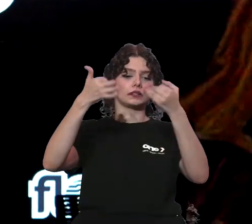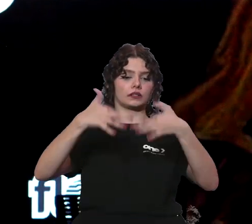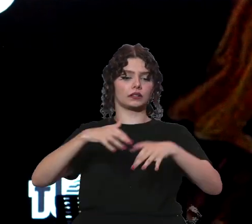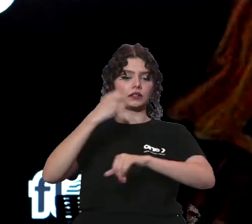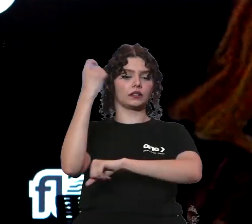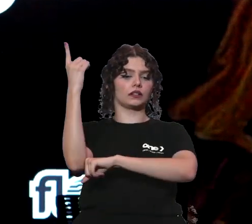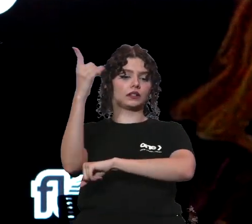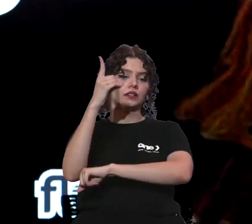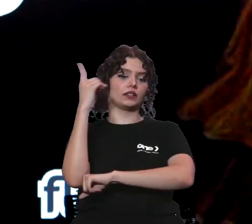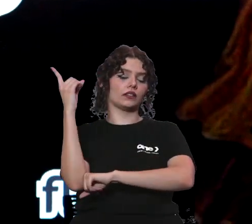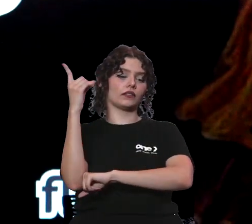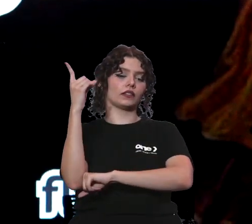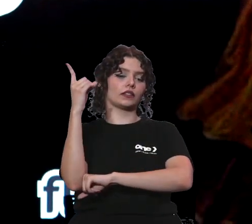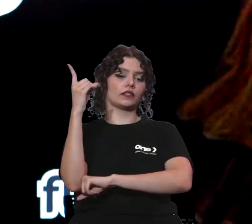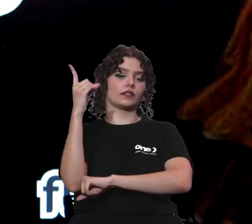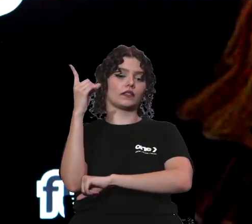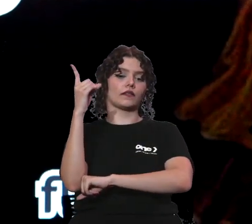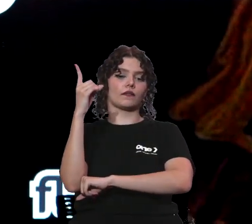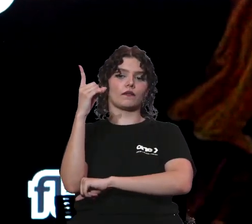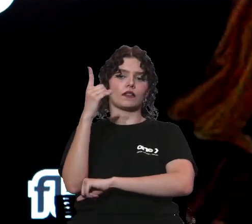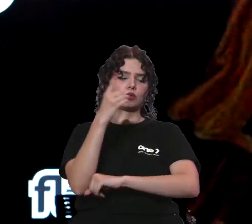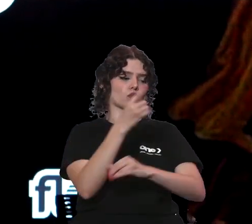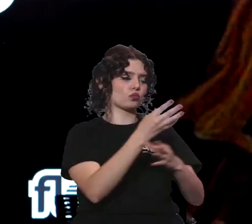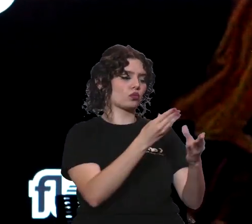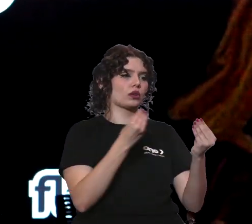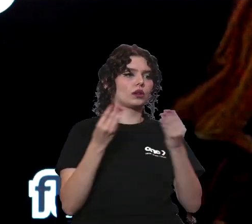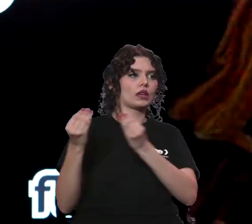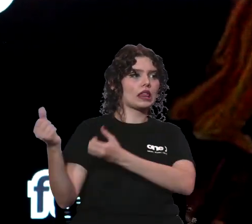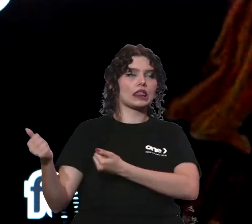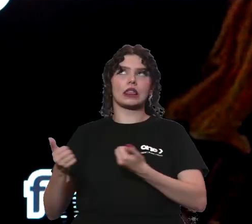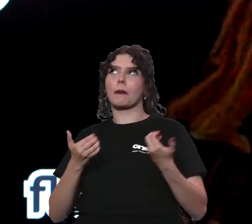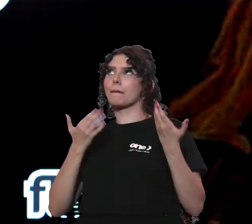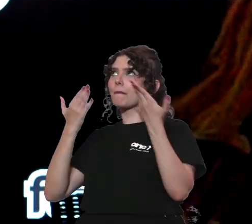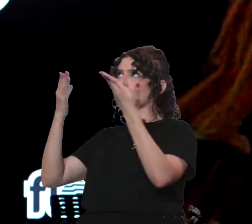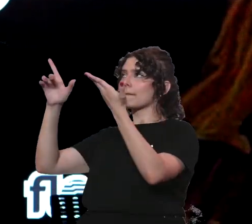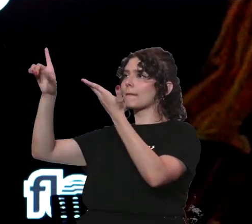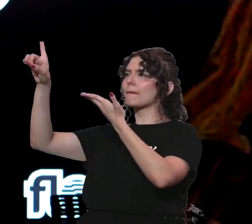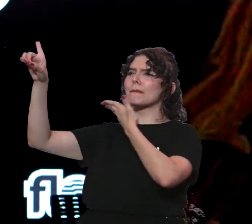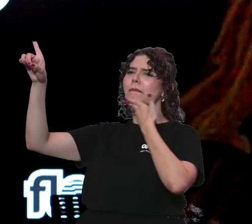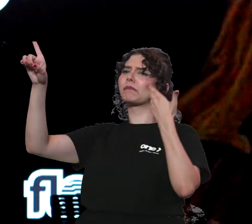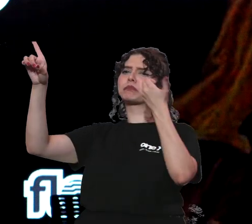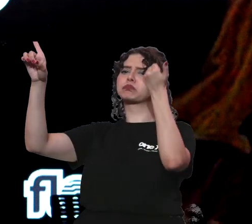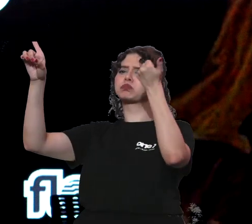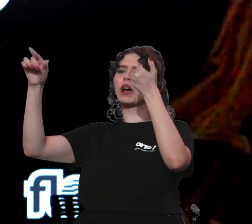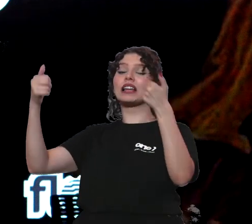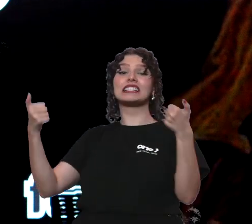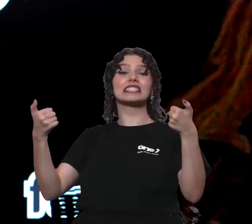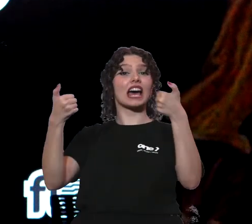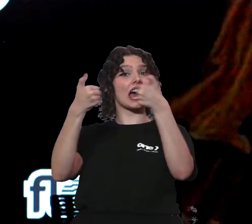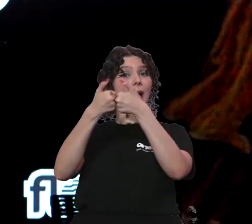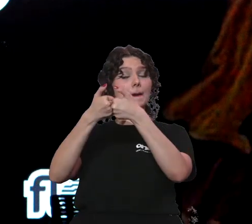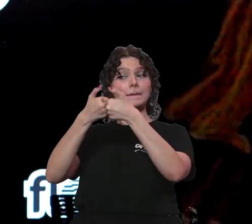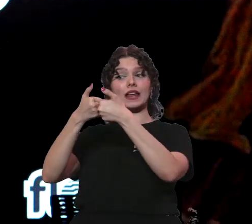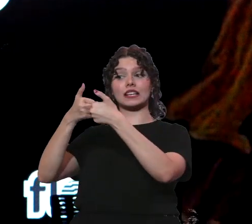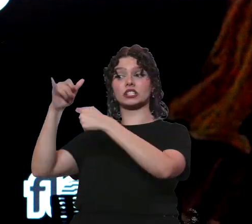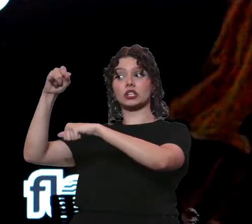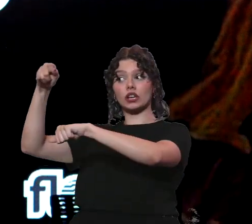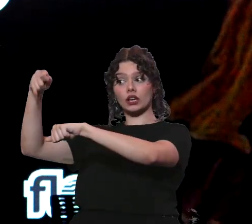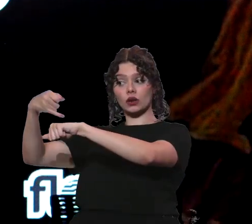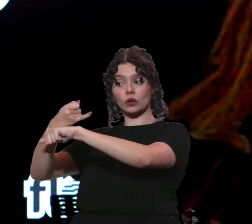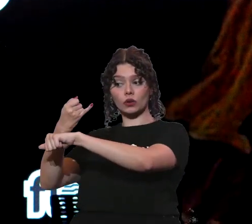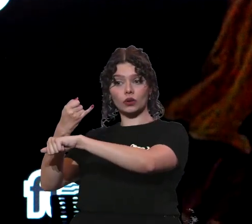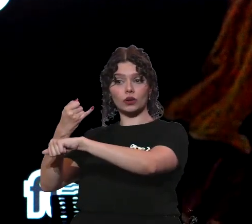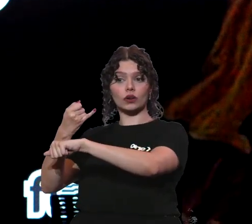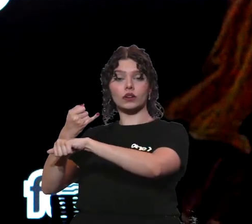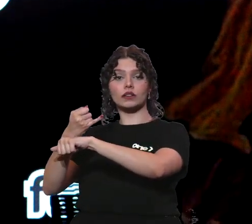Davi fez tudo isso, deu o melhor na presença de Deus, trouxe a arca para Jerusalém,